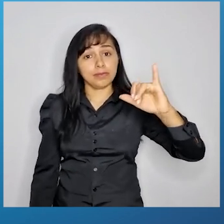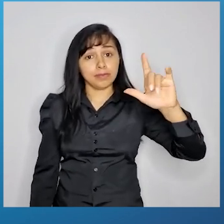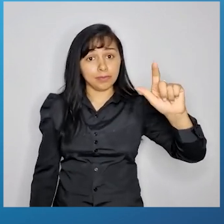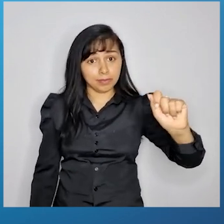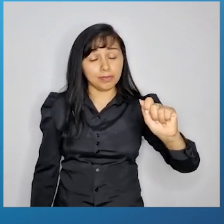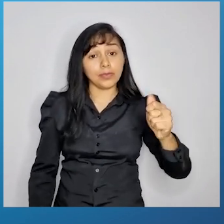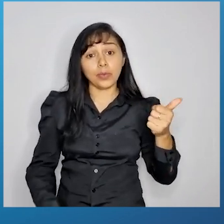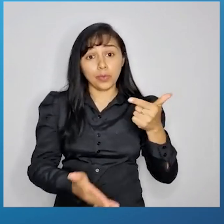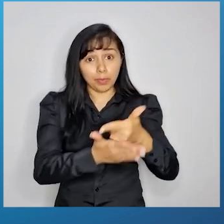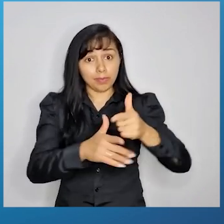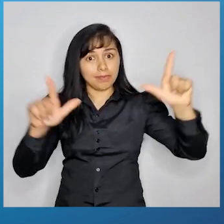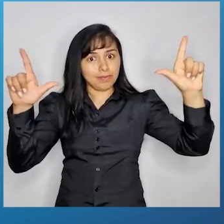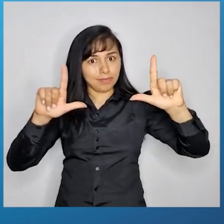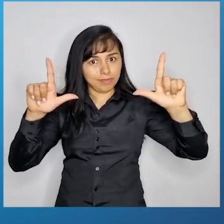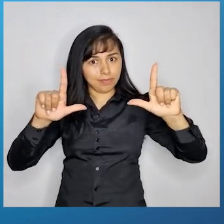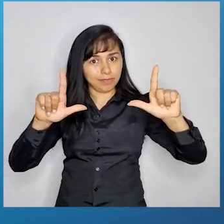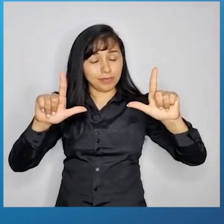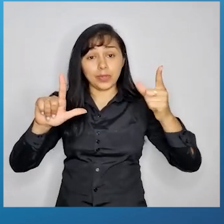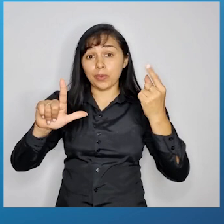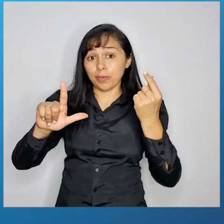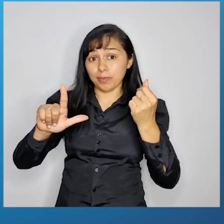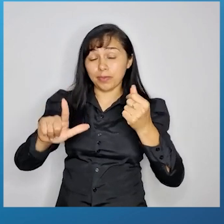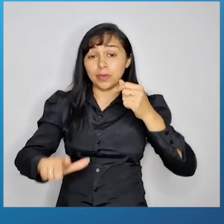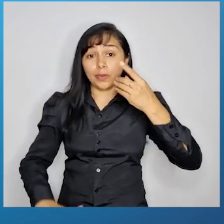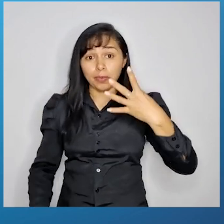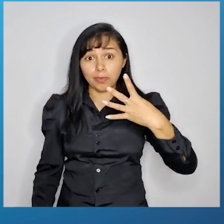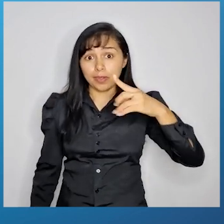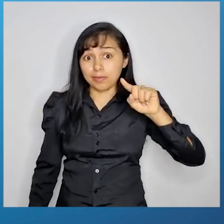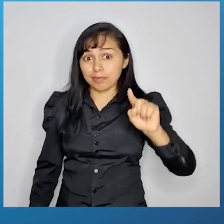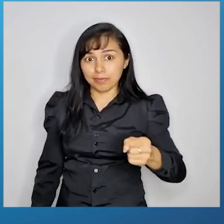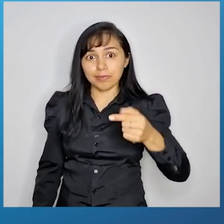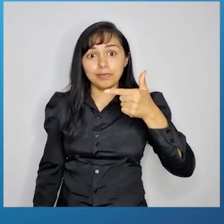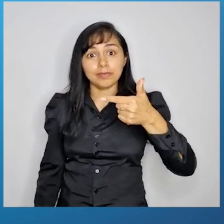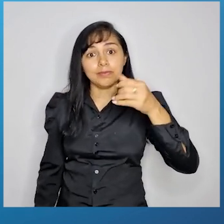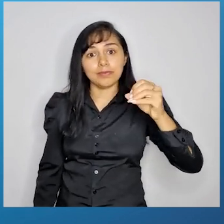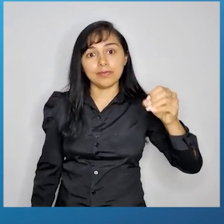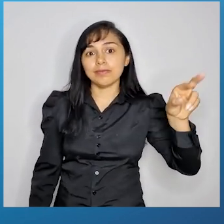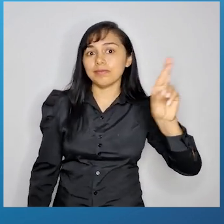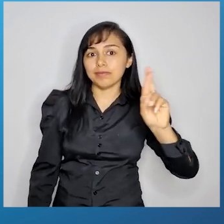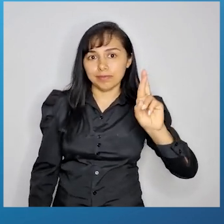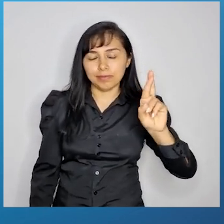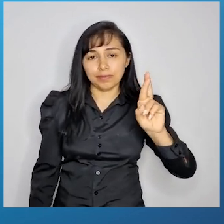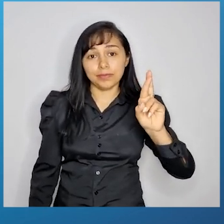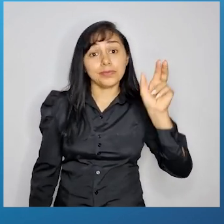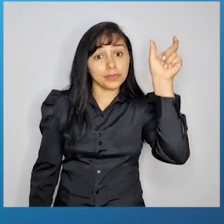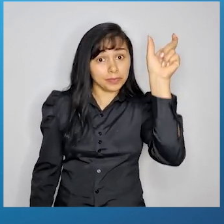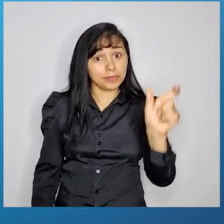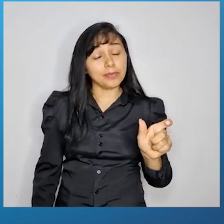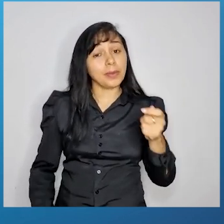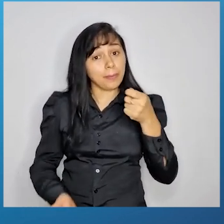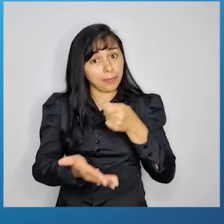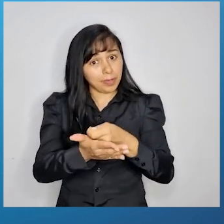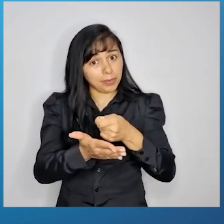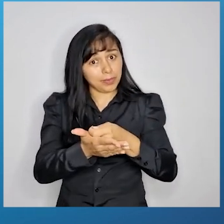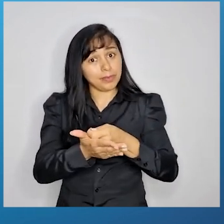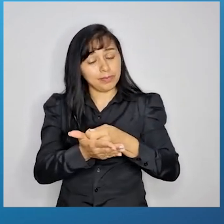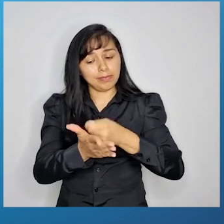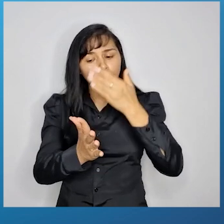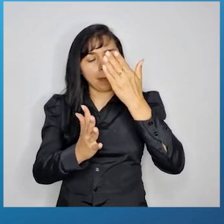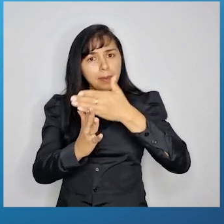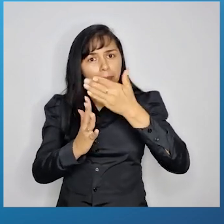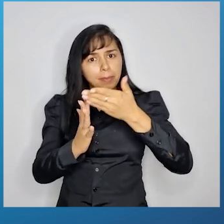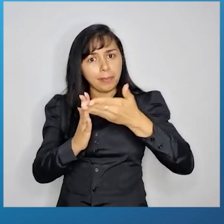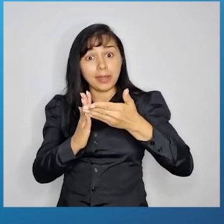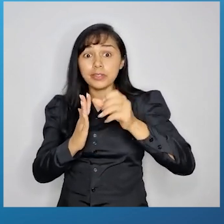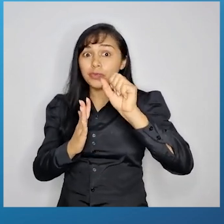R$ 4.200. Ela pagou em 8 prestações mensais iguais. Qual foi o valor de